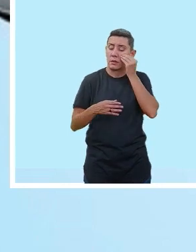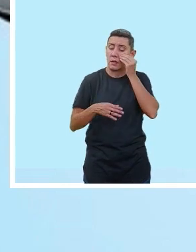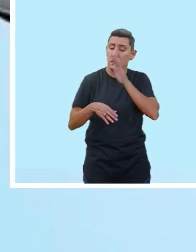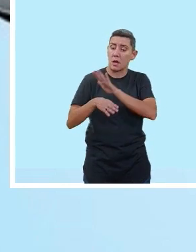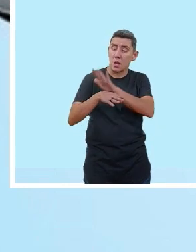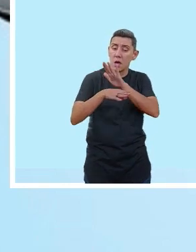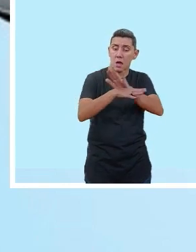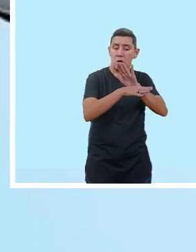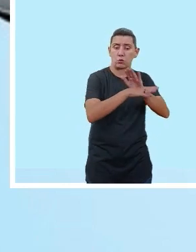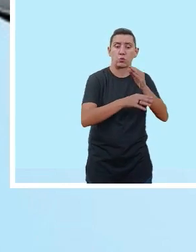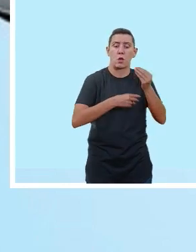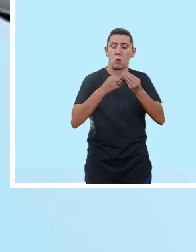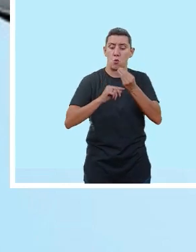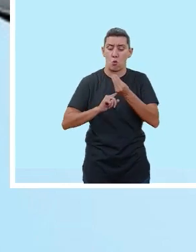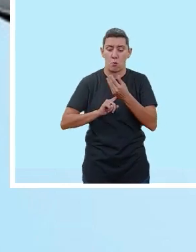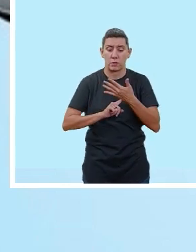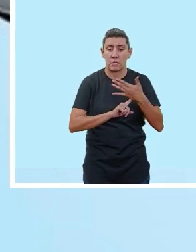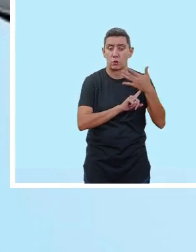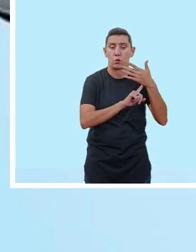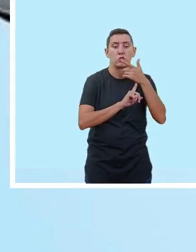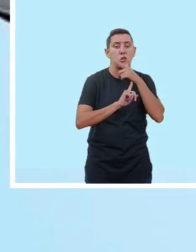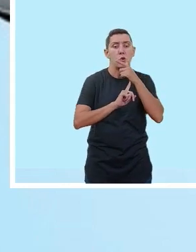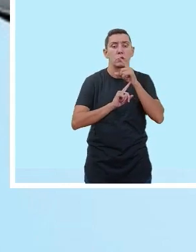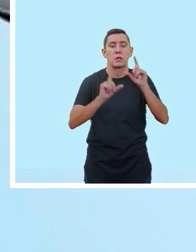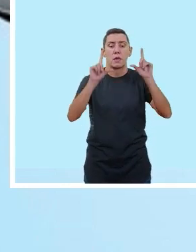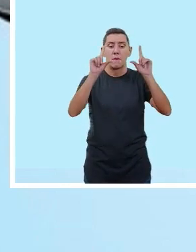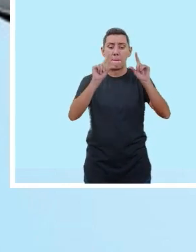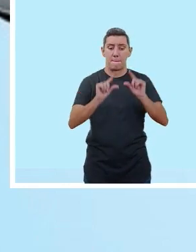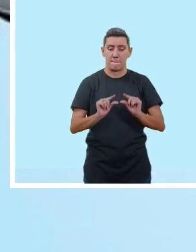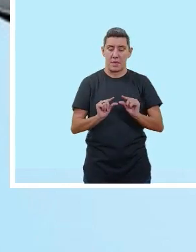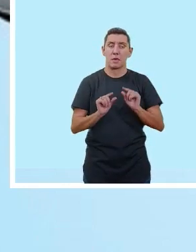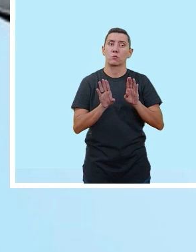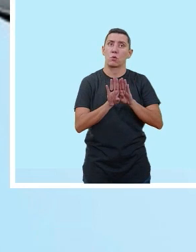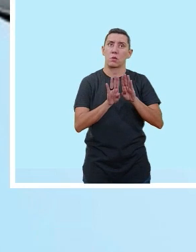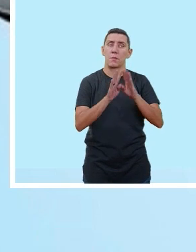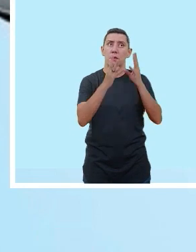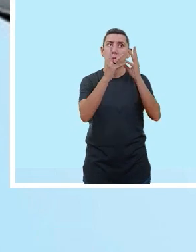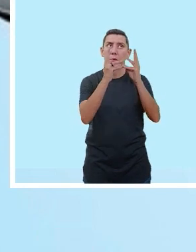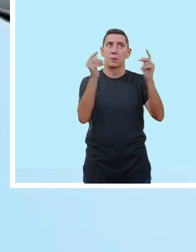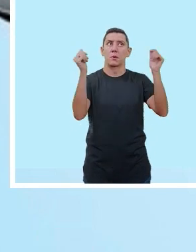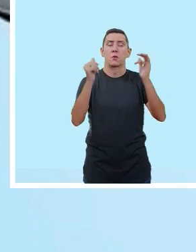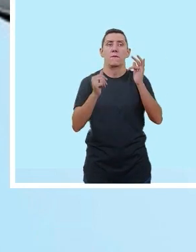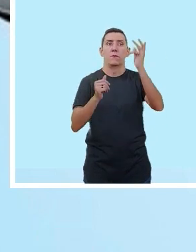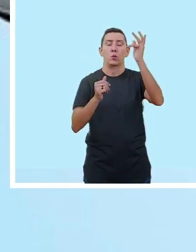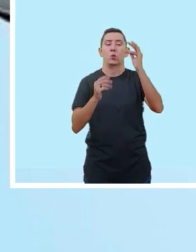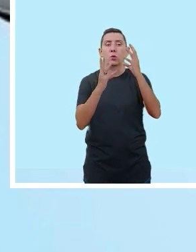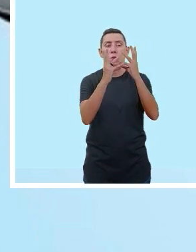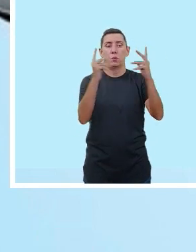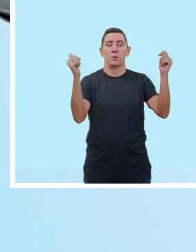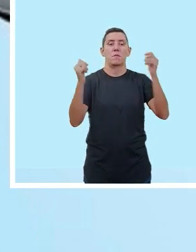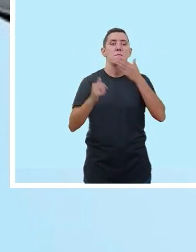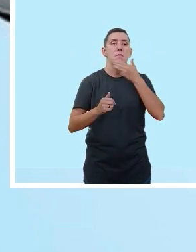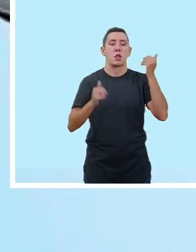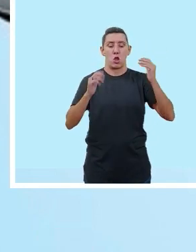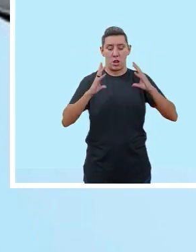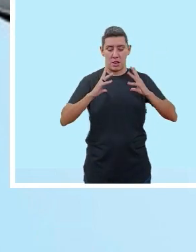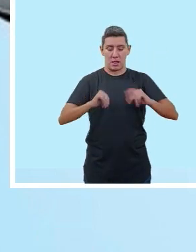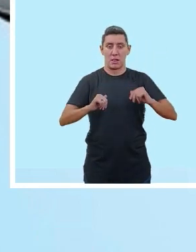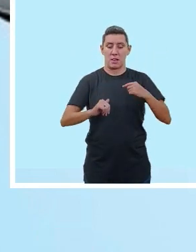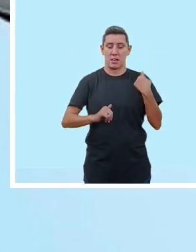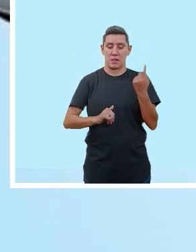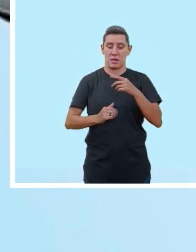soluções tecnológicas que nos permitam realmente melhorar o futuro, né? Para que a gente tenha um futuro mais limpo e